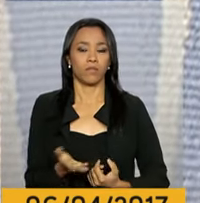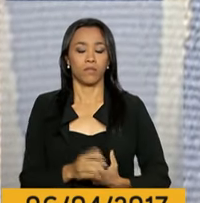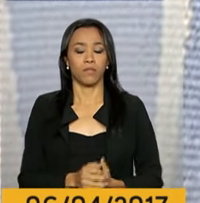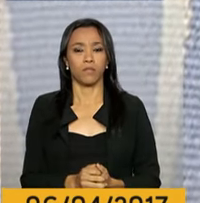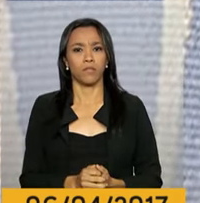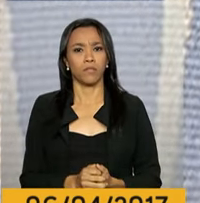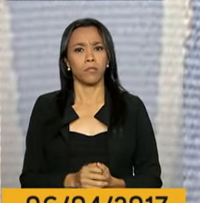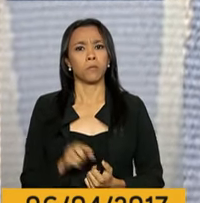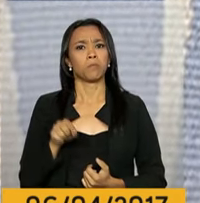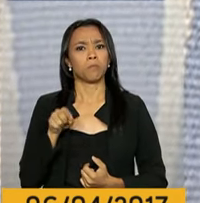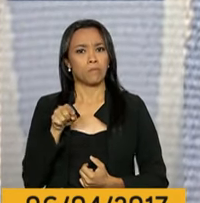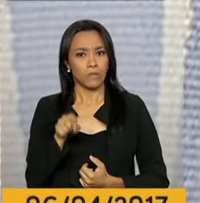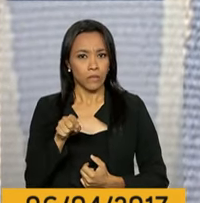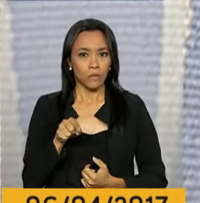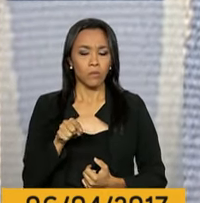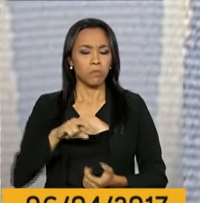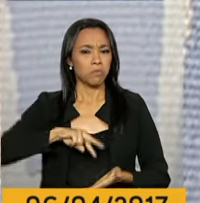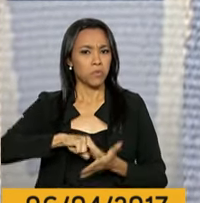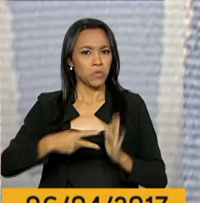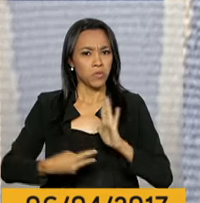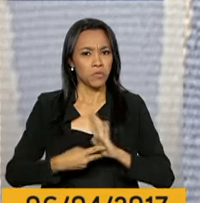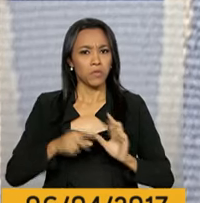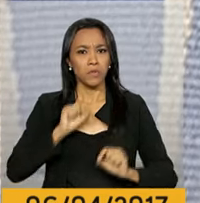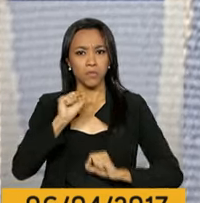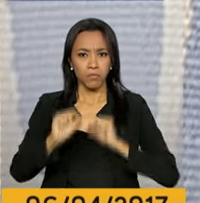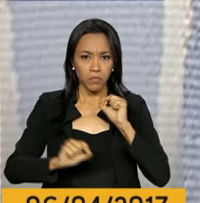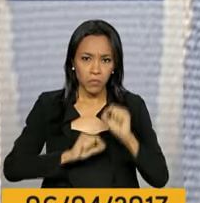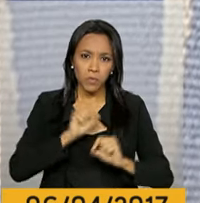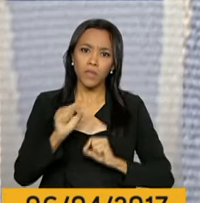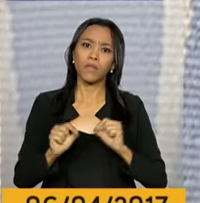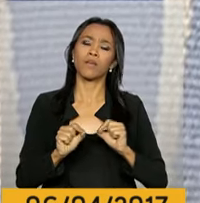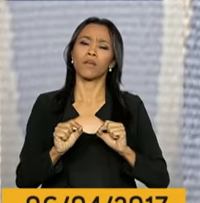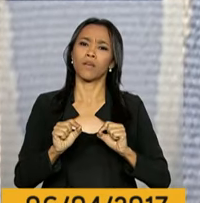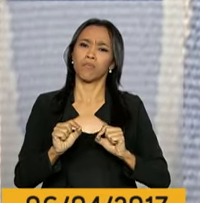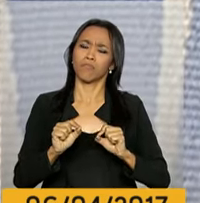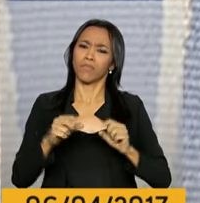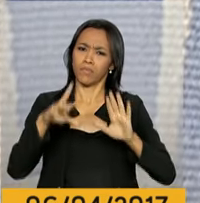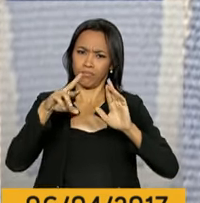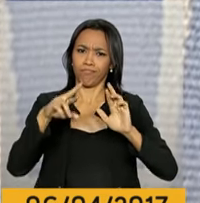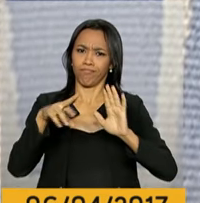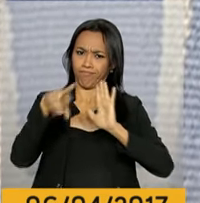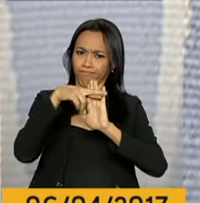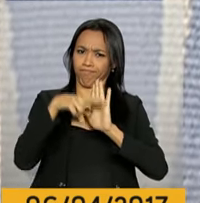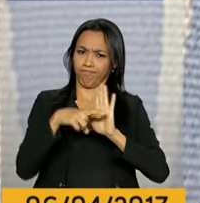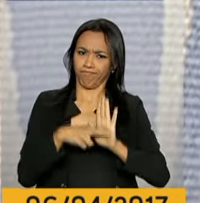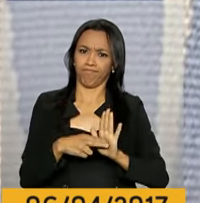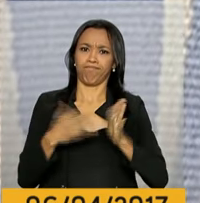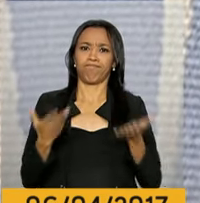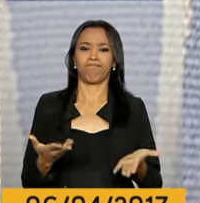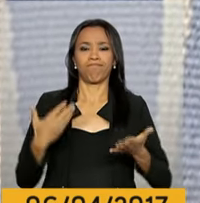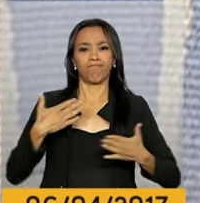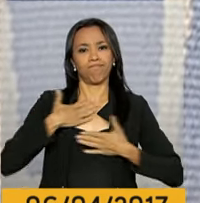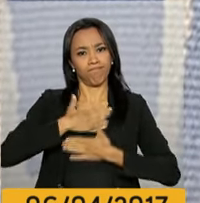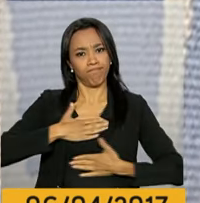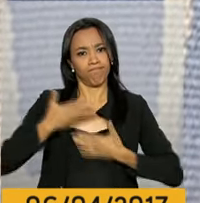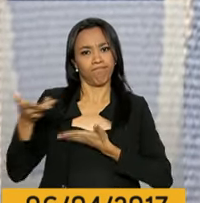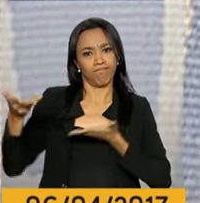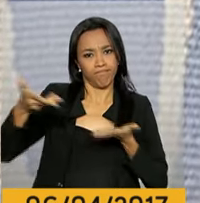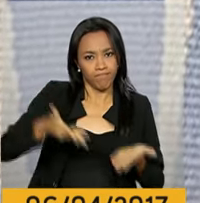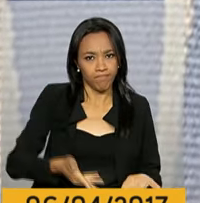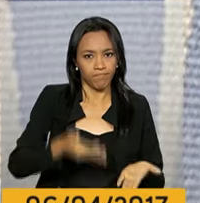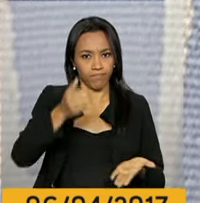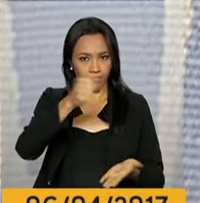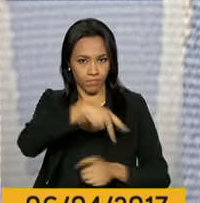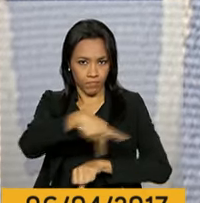transcende largamente o mero ritual protocolar. Suas majestades vieram